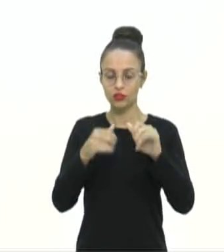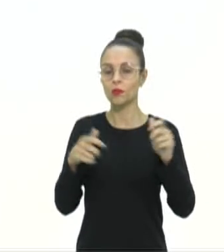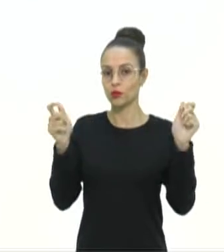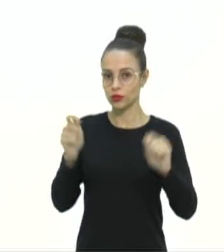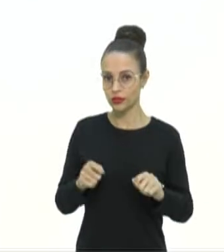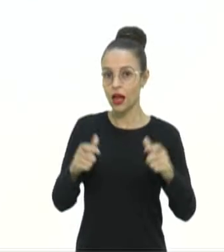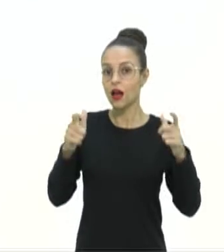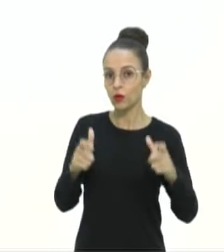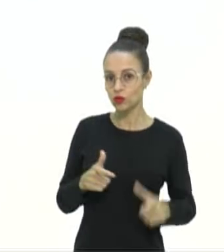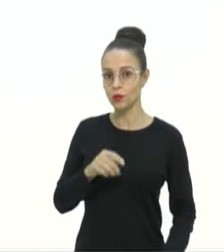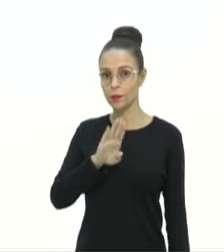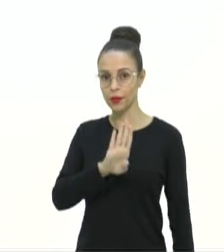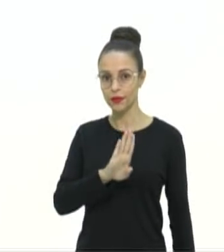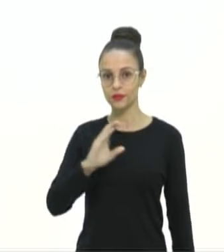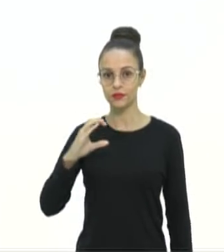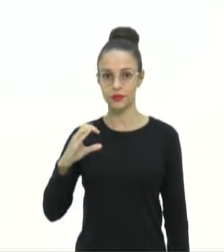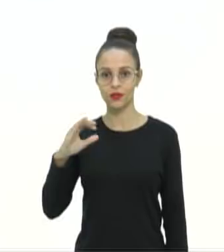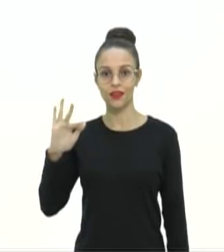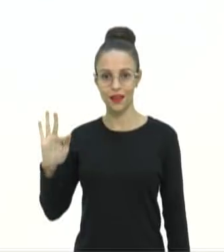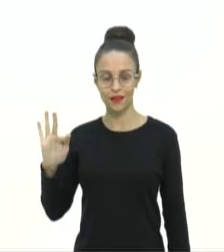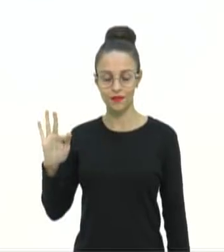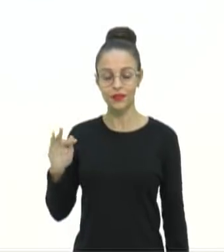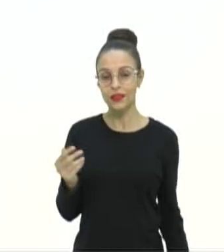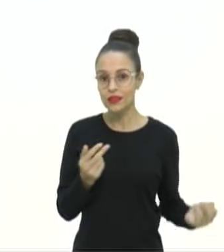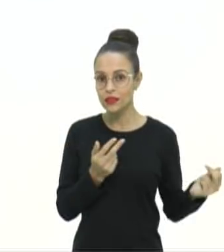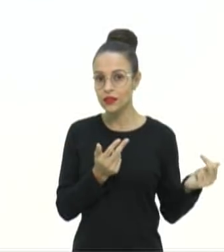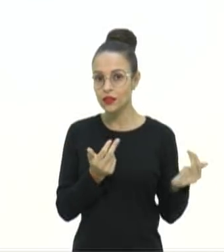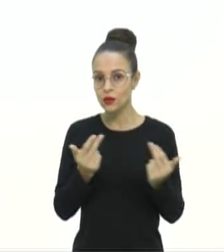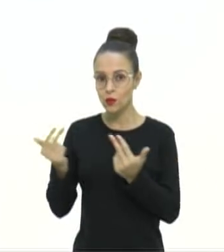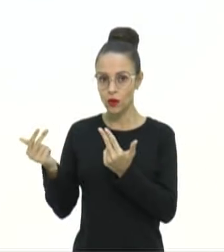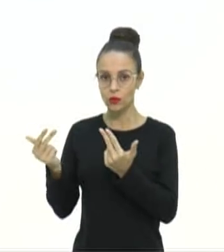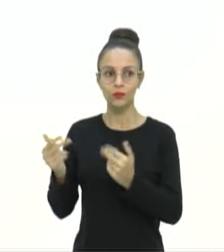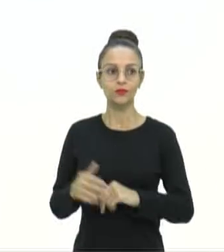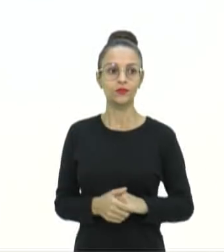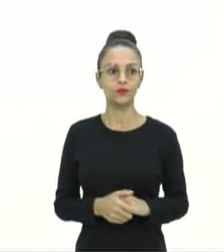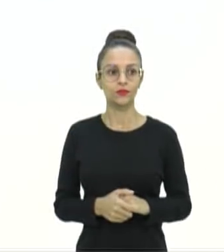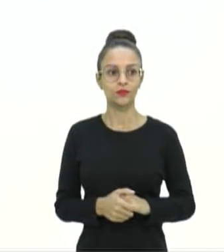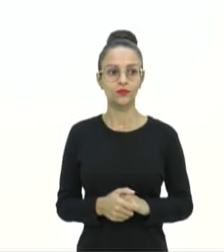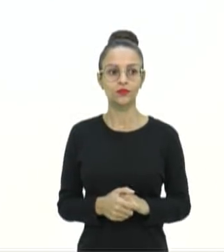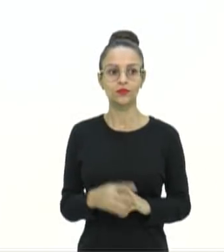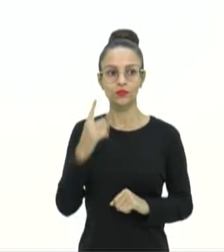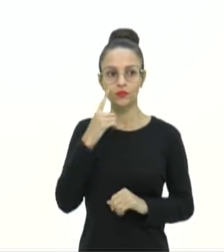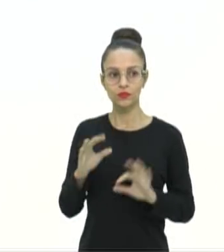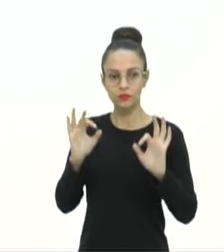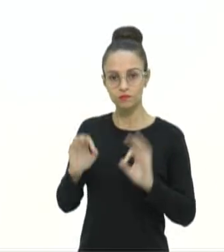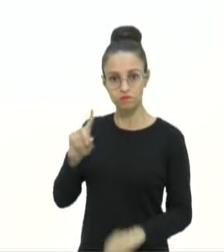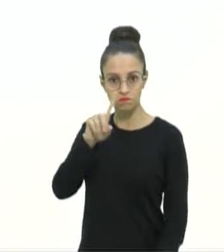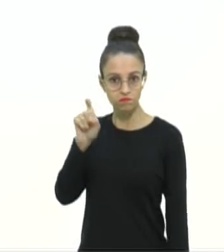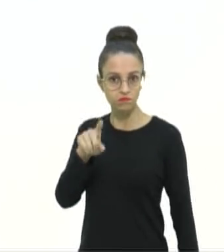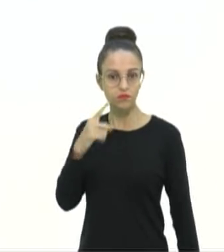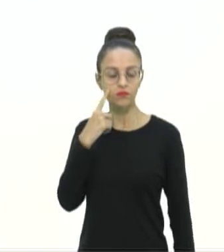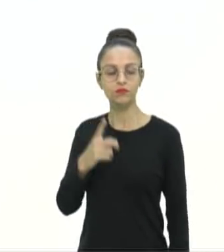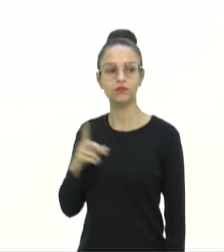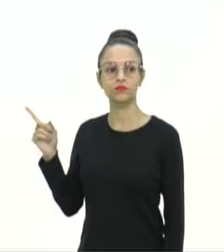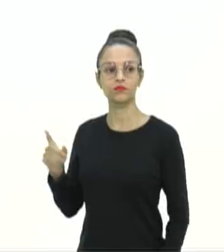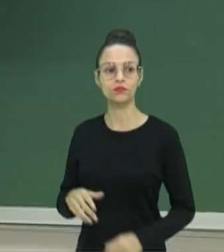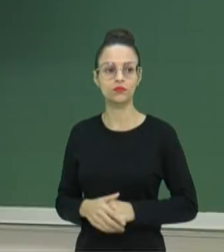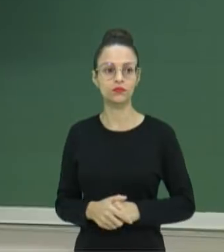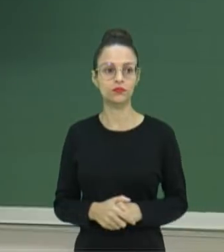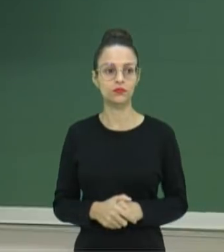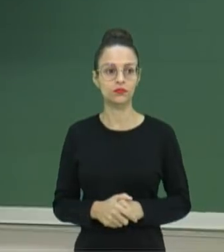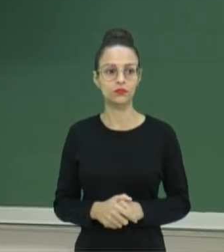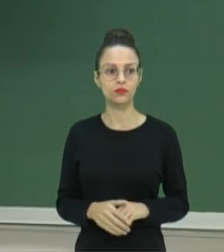nos pontos B, C e F são iguais, certo? Será? Vamos